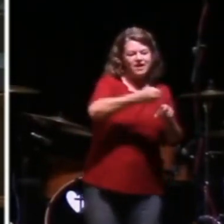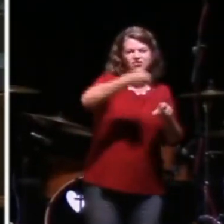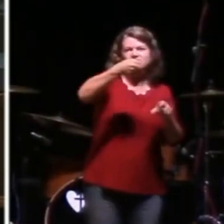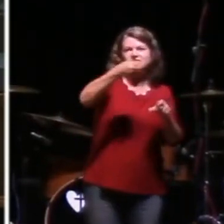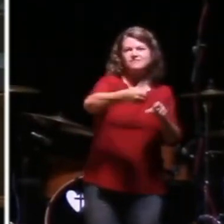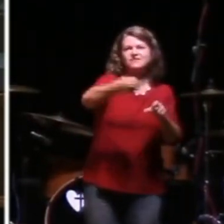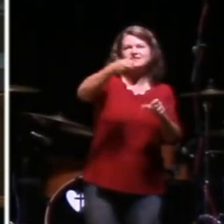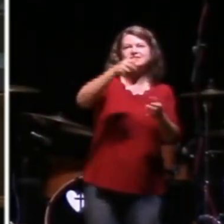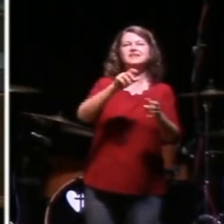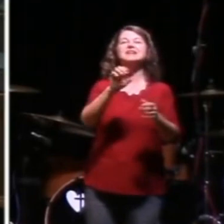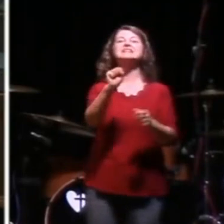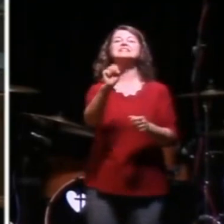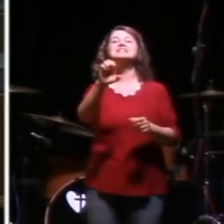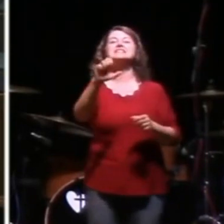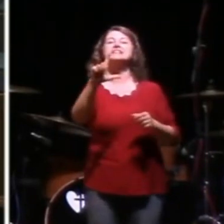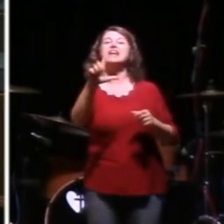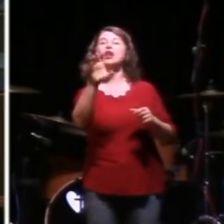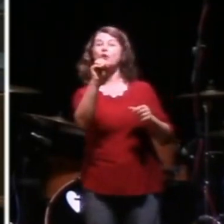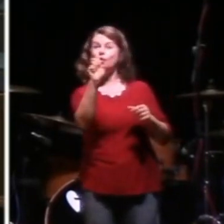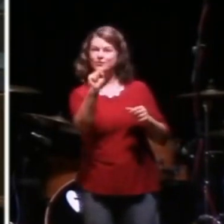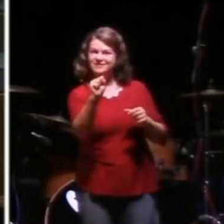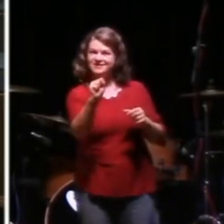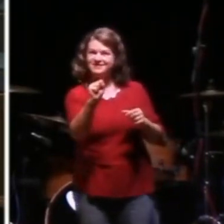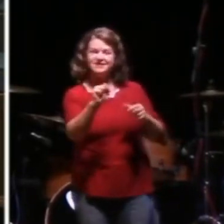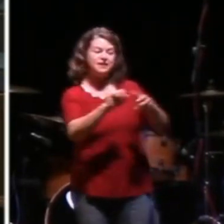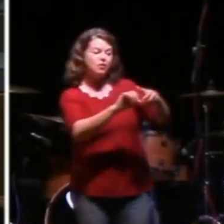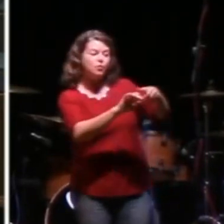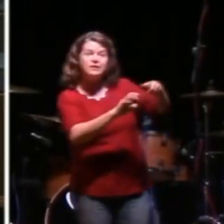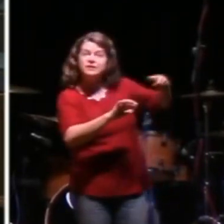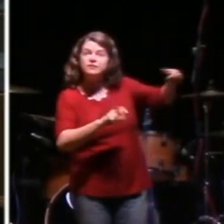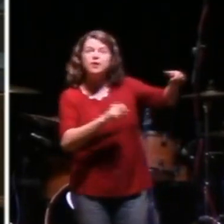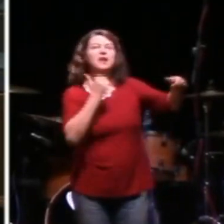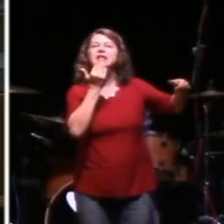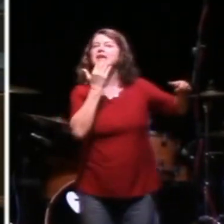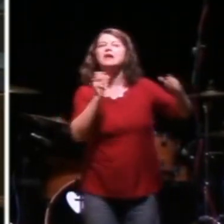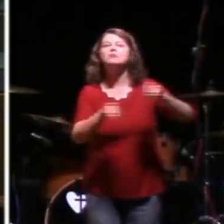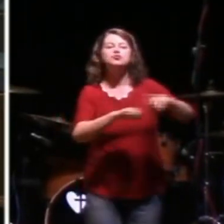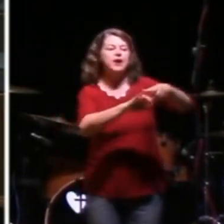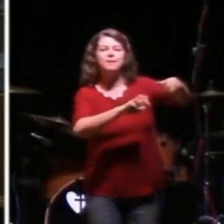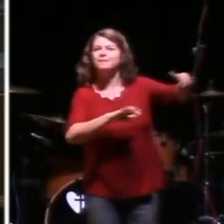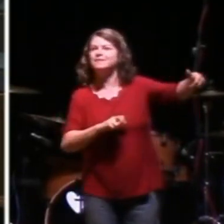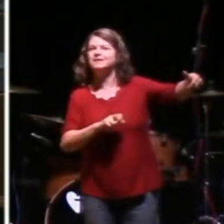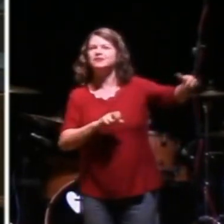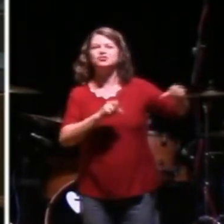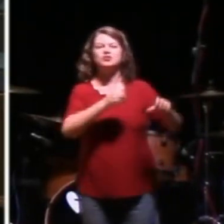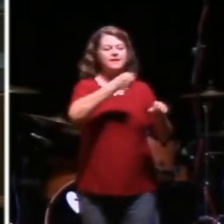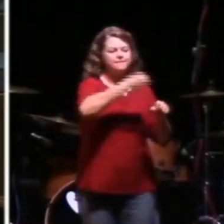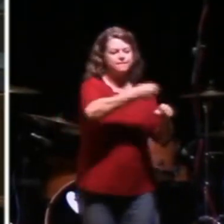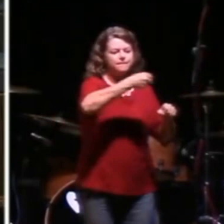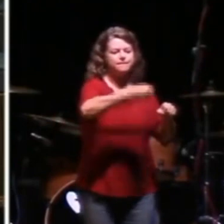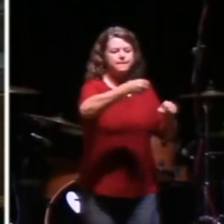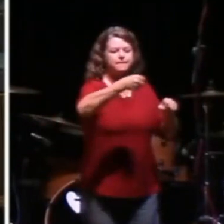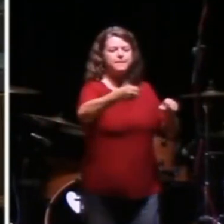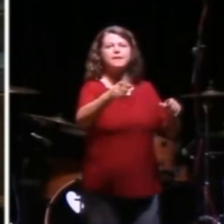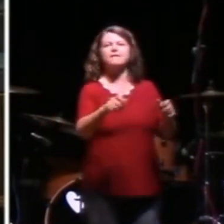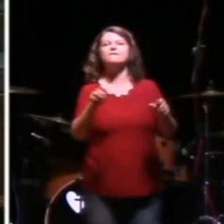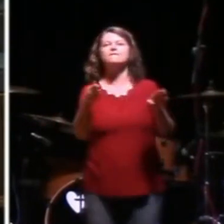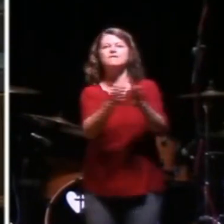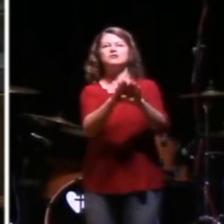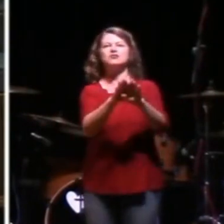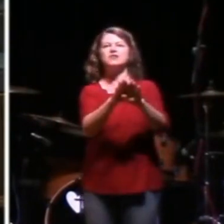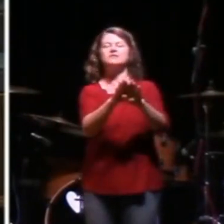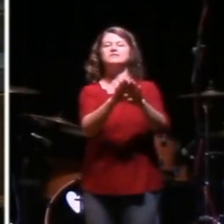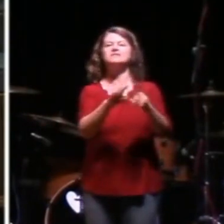aí ele diz não chore o leão da tribo de judá apocalipse capítulo 5 versículo venceu